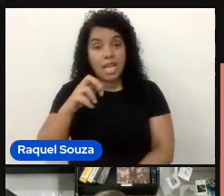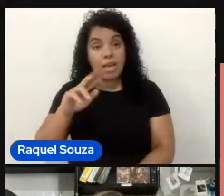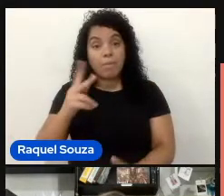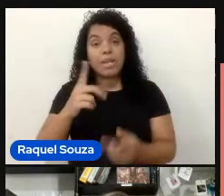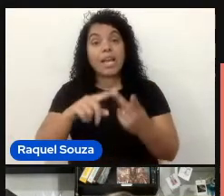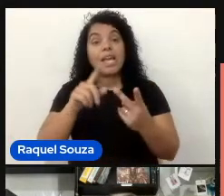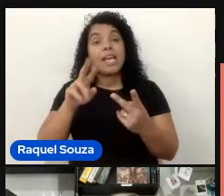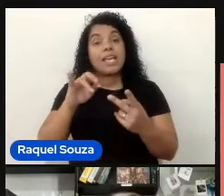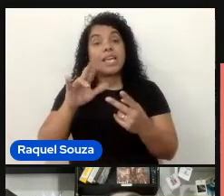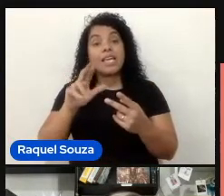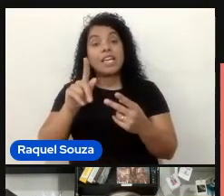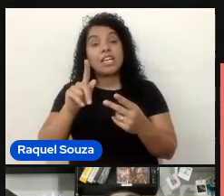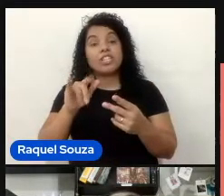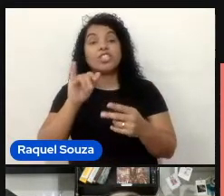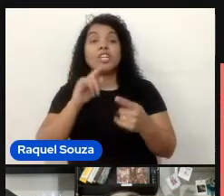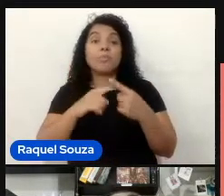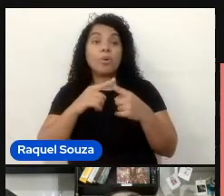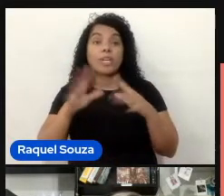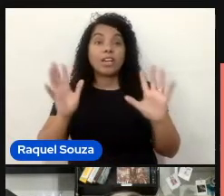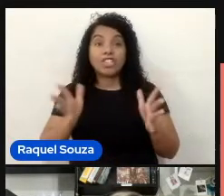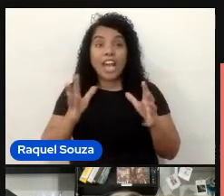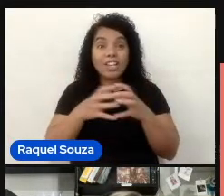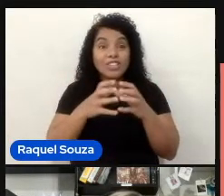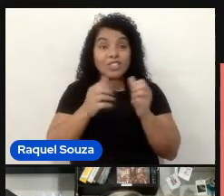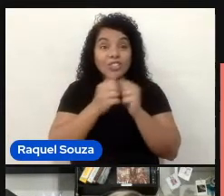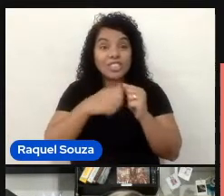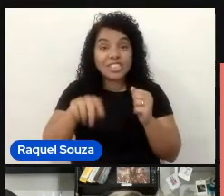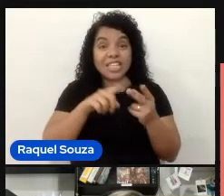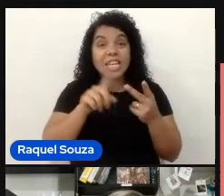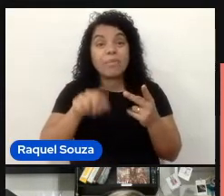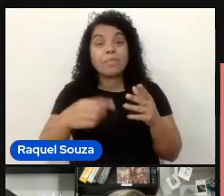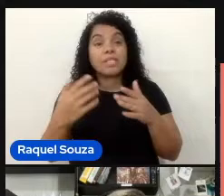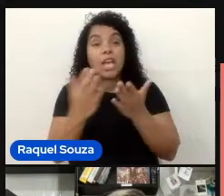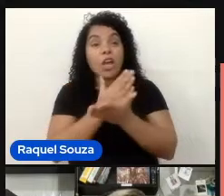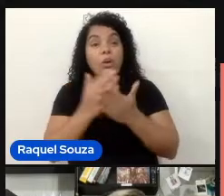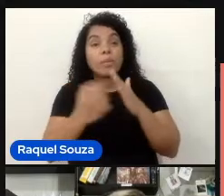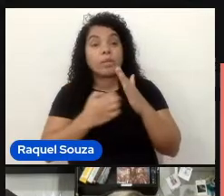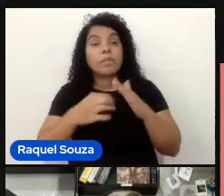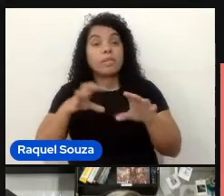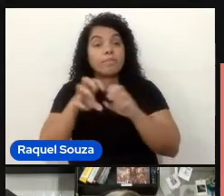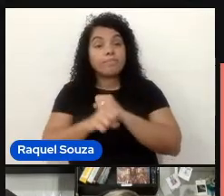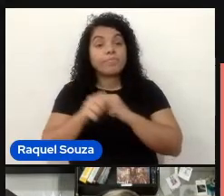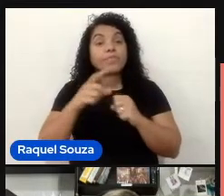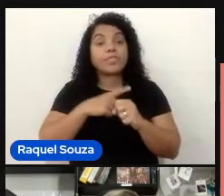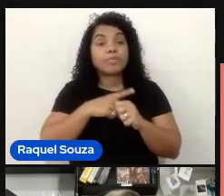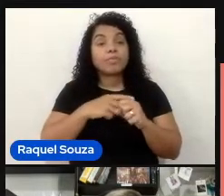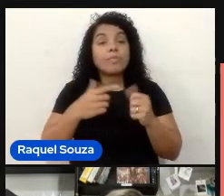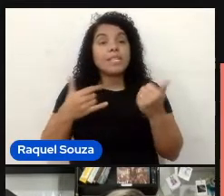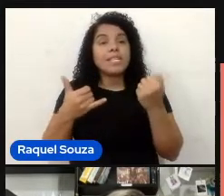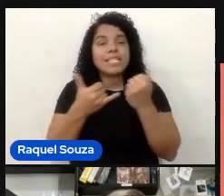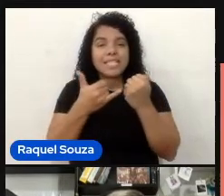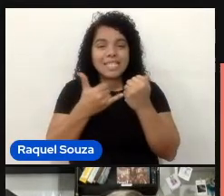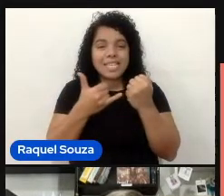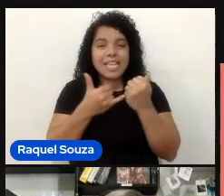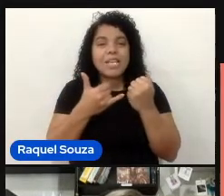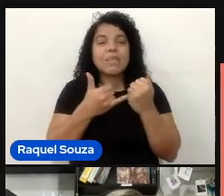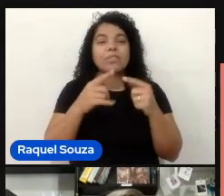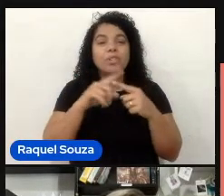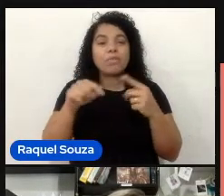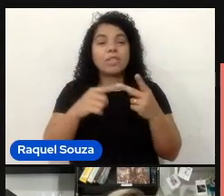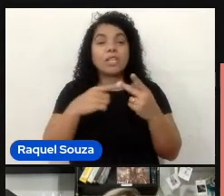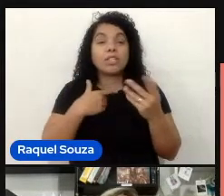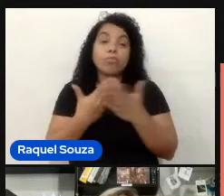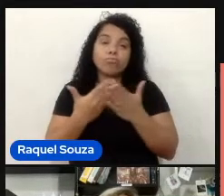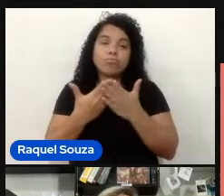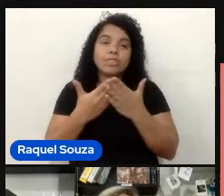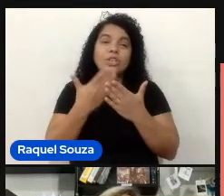eu já passei por alguns longos times e algumas empresas. Bom, sou formada em sistemas de informação, depois eu tenho síndrome de estudante, então eu gosto